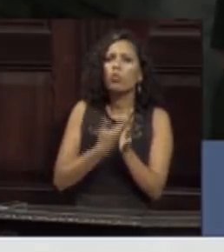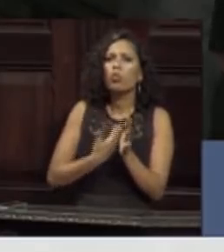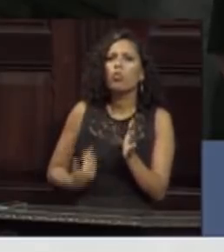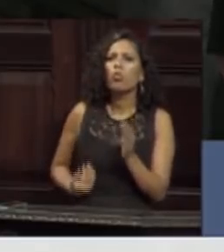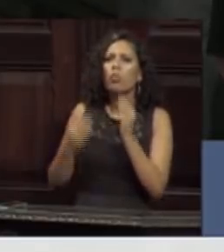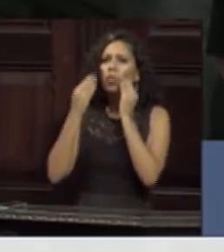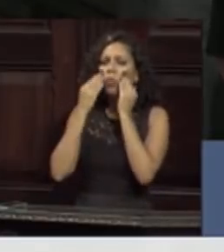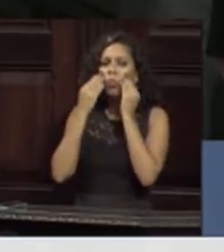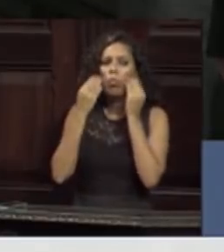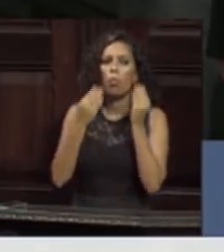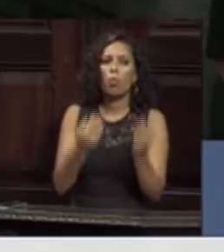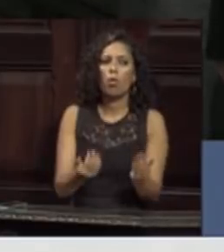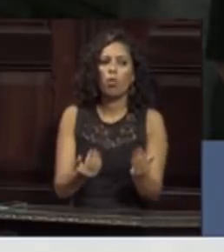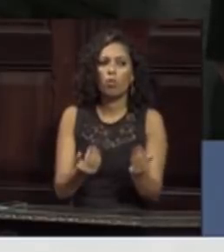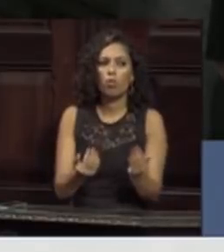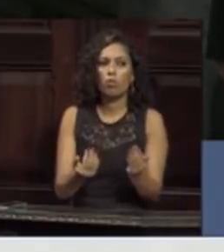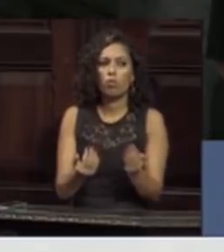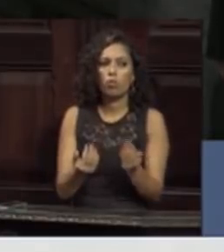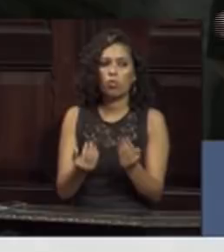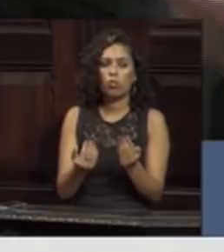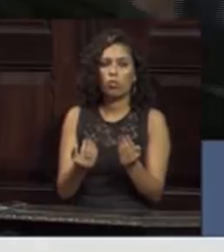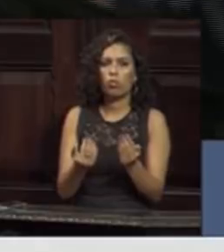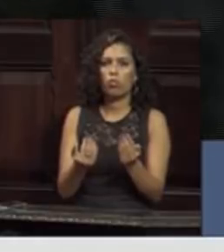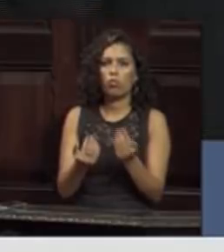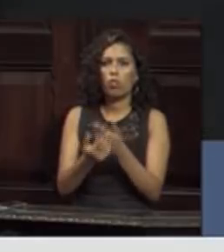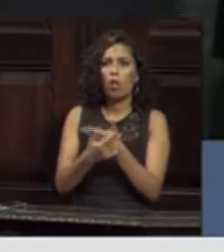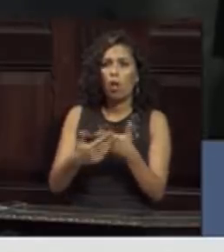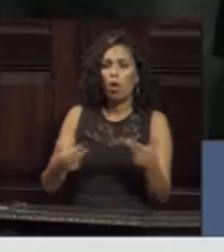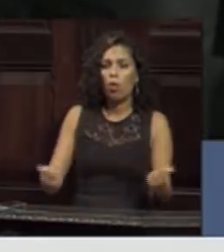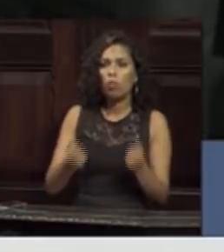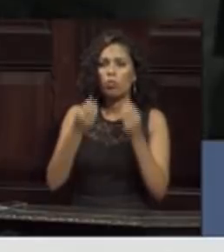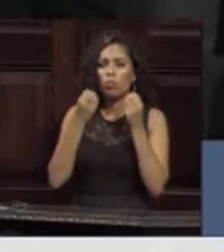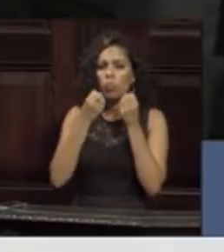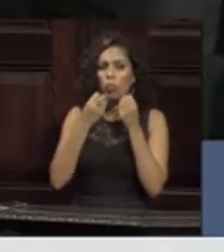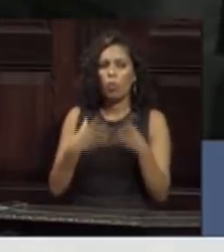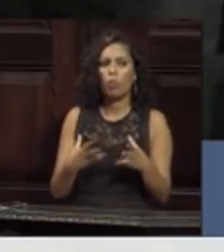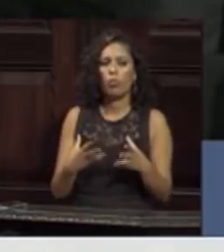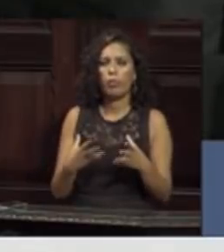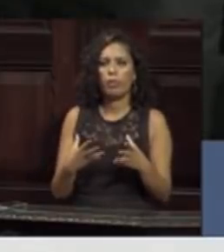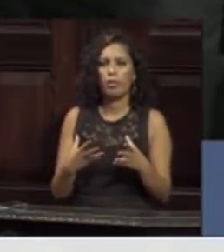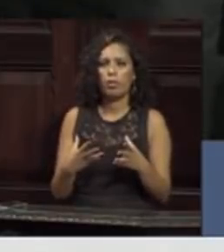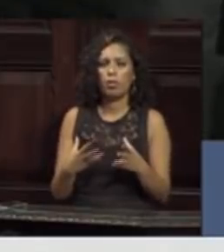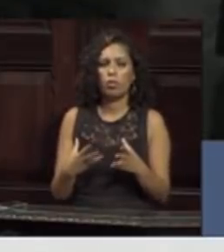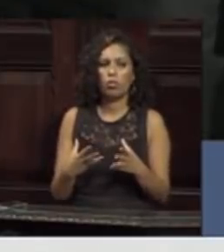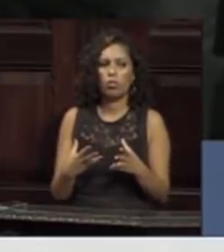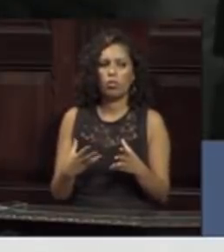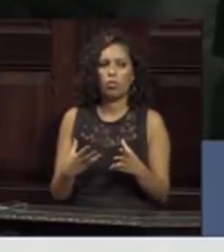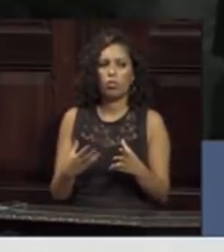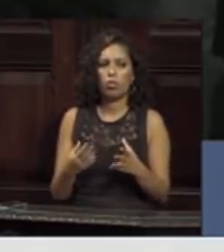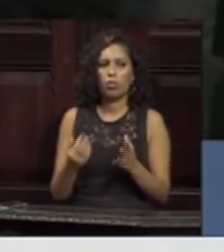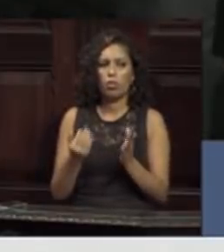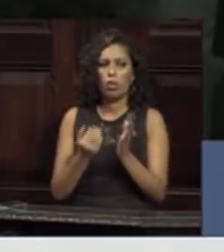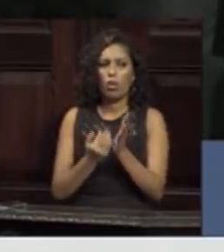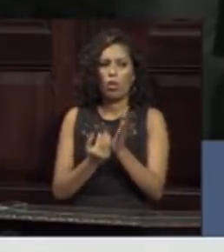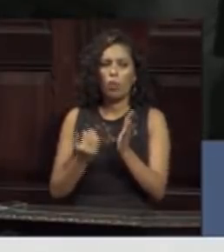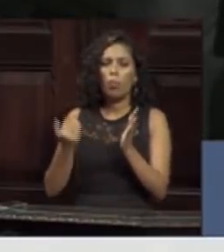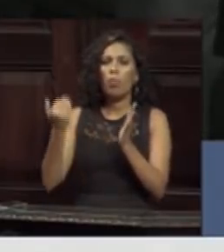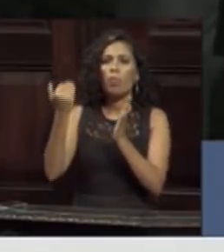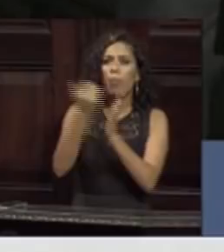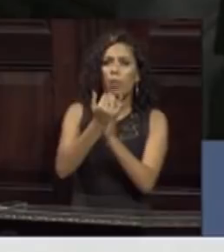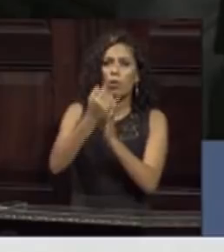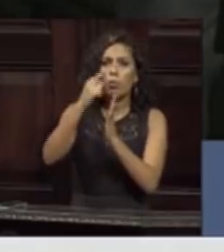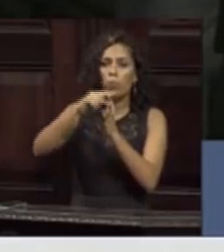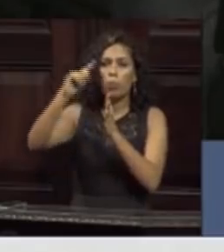elementos que são elementos, Luiz Paulo, constitutivos da meta. Portanto, por que não explicitar que há uma meta para o próximo